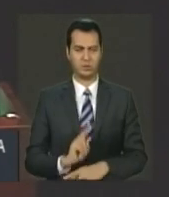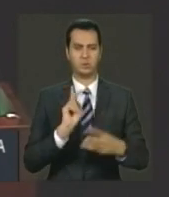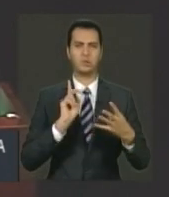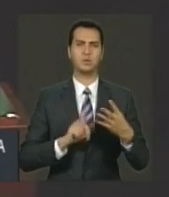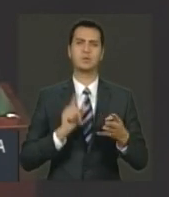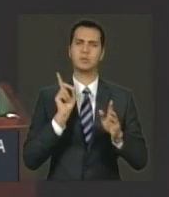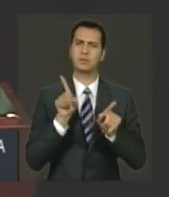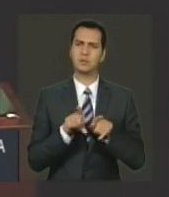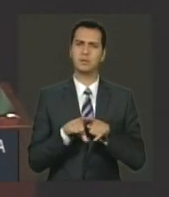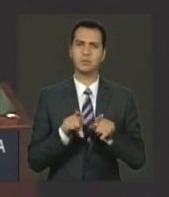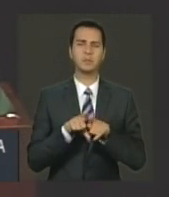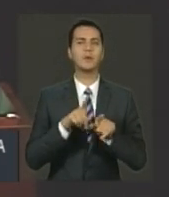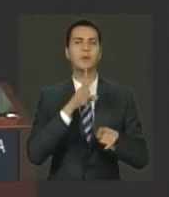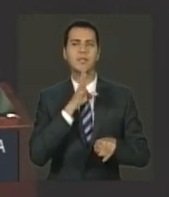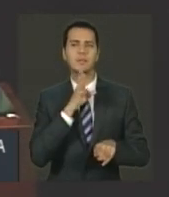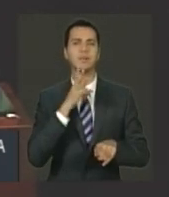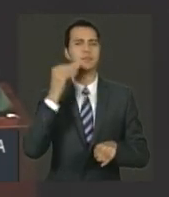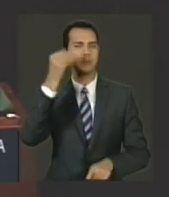e experiência.